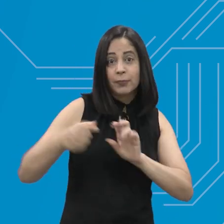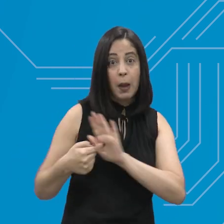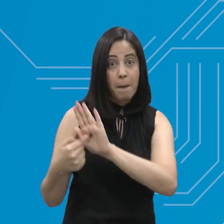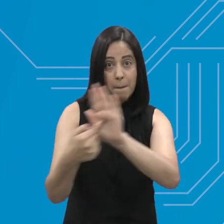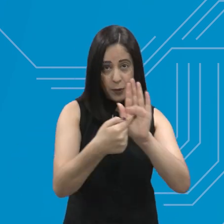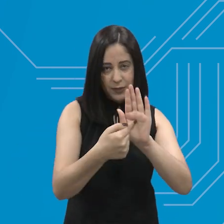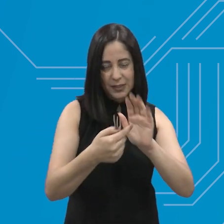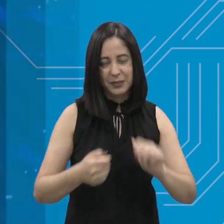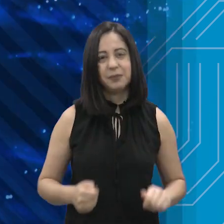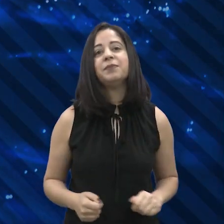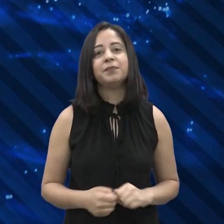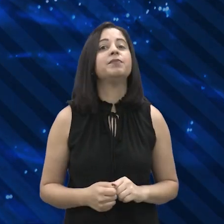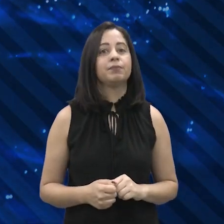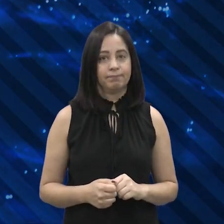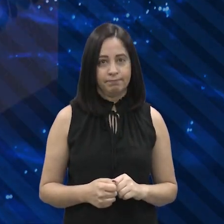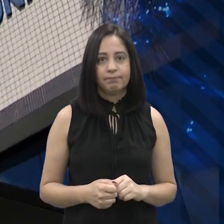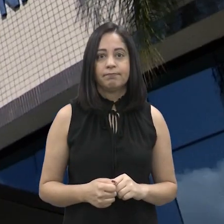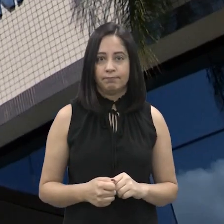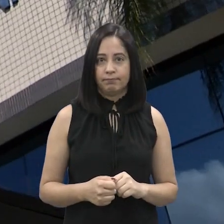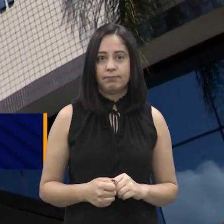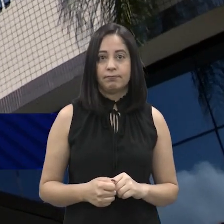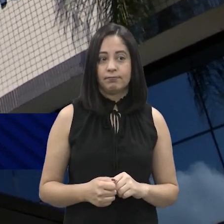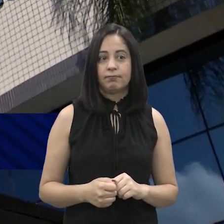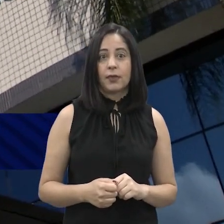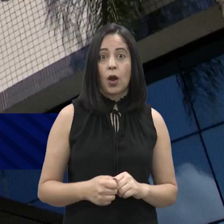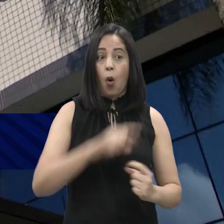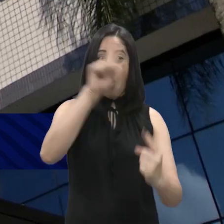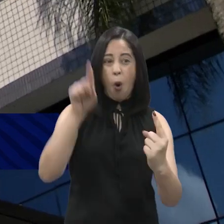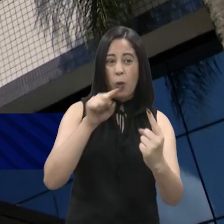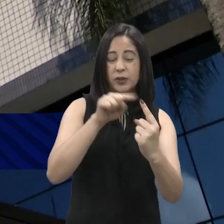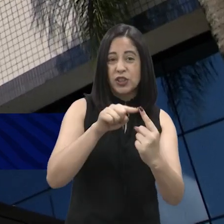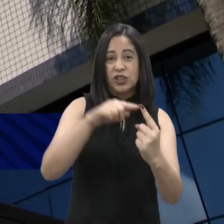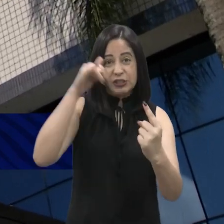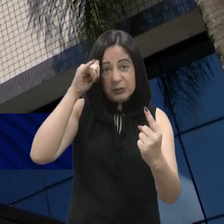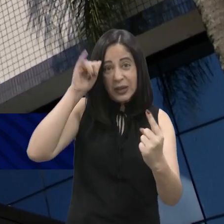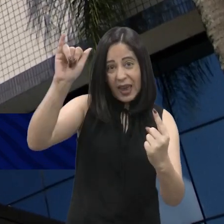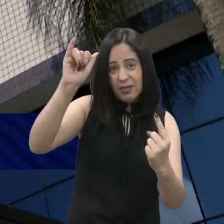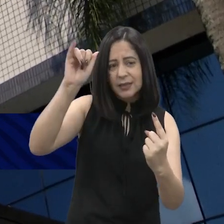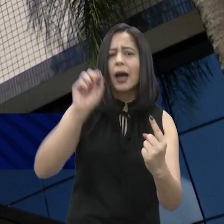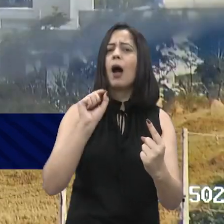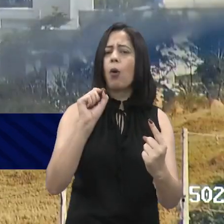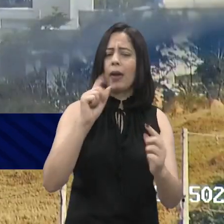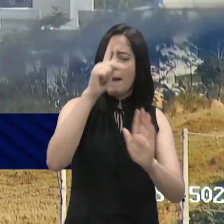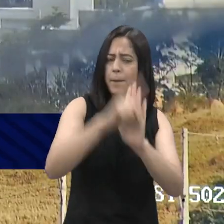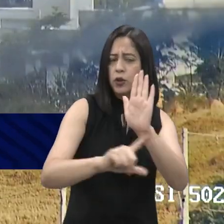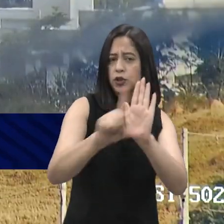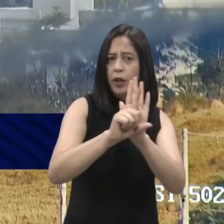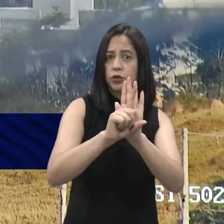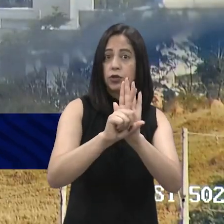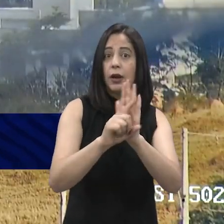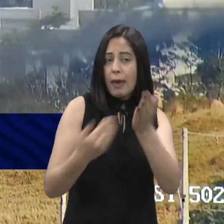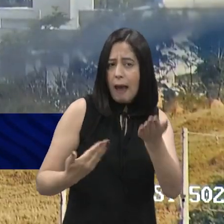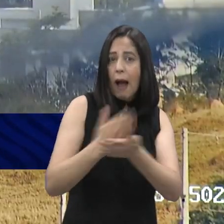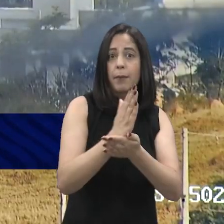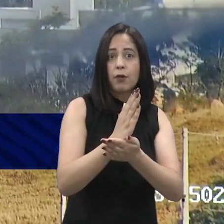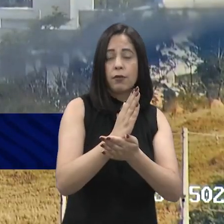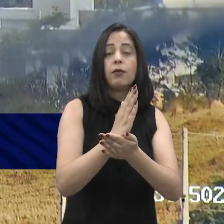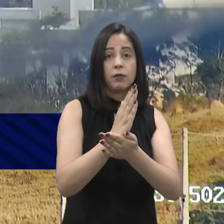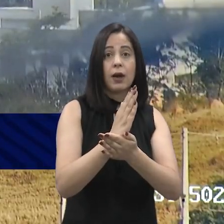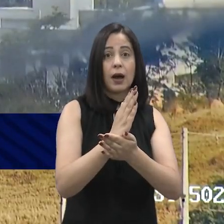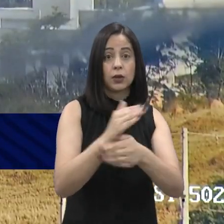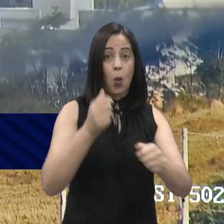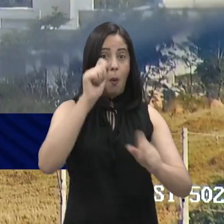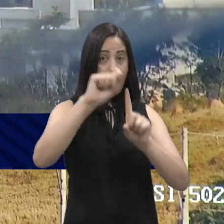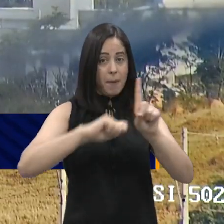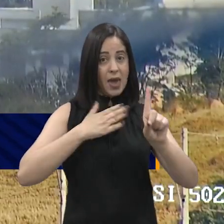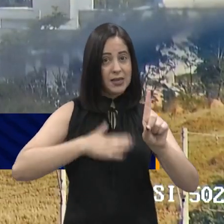aos destaques da edição de hoje. De olho na prevenção, vereadores aprovam um projeto de lei que institui o Agosto Cinza como